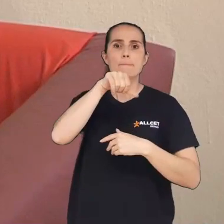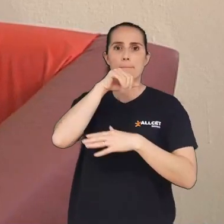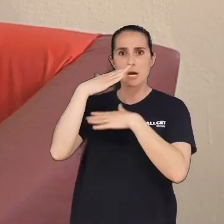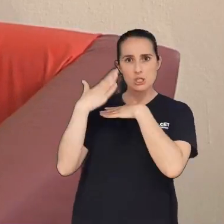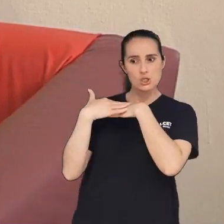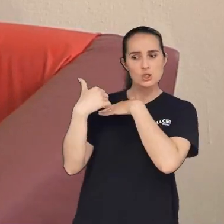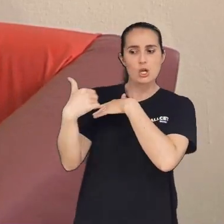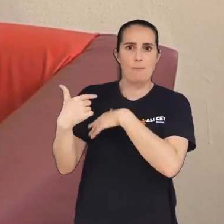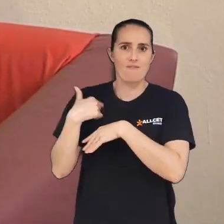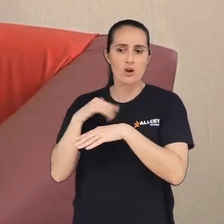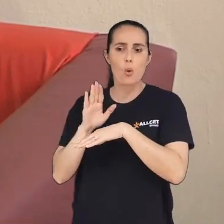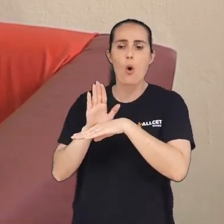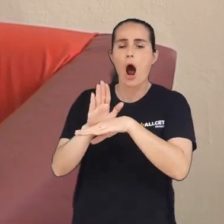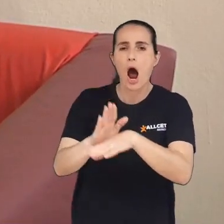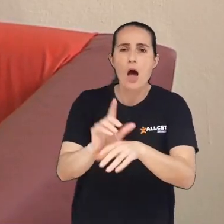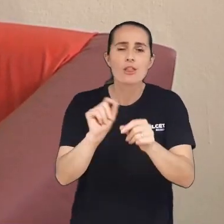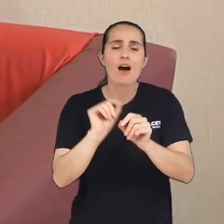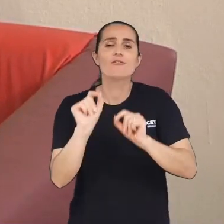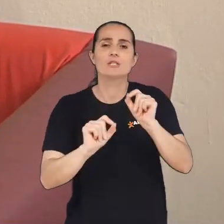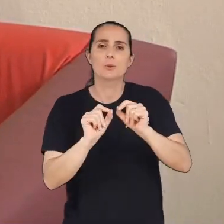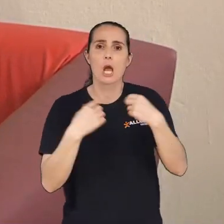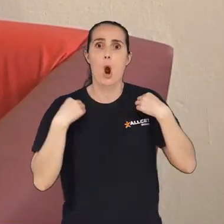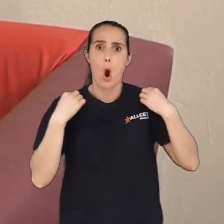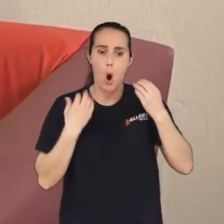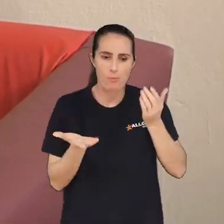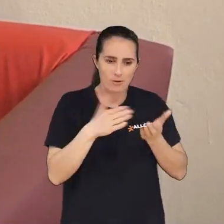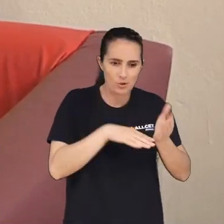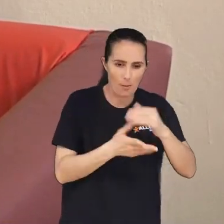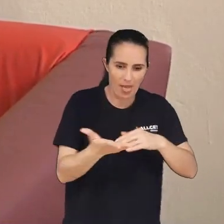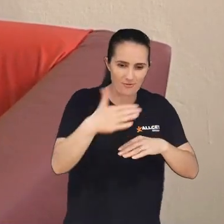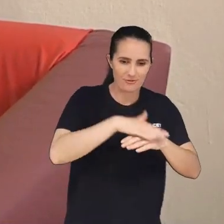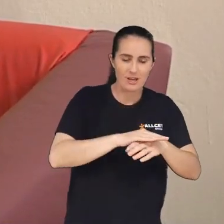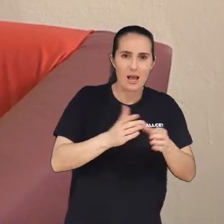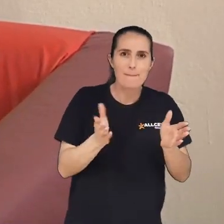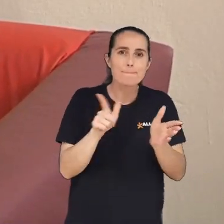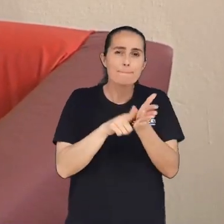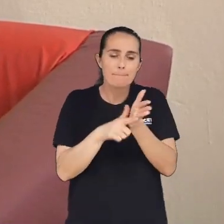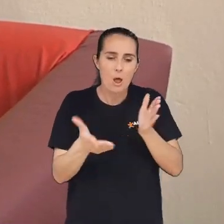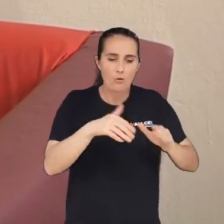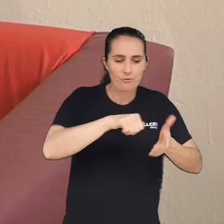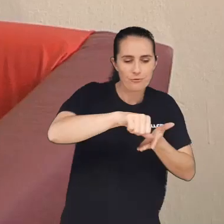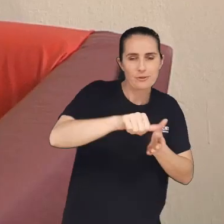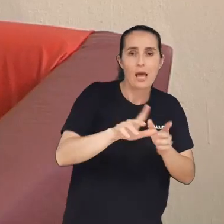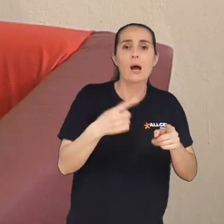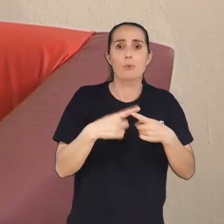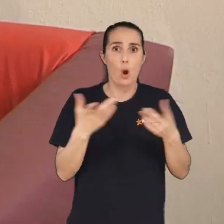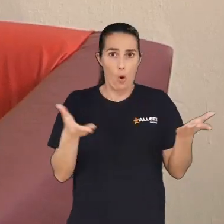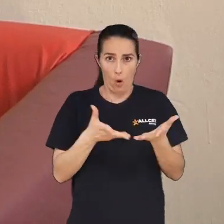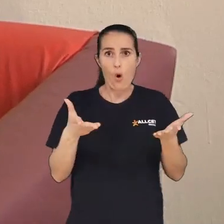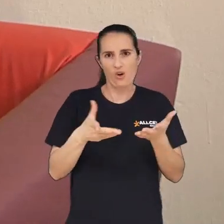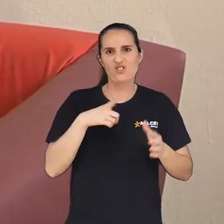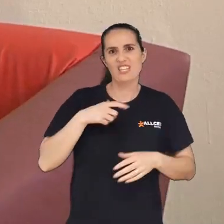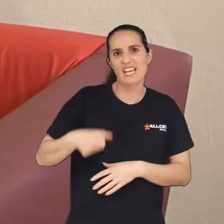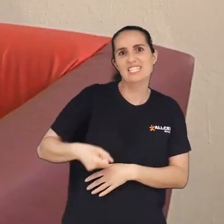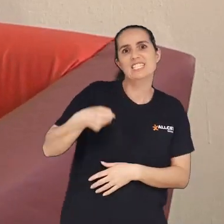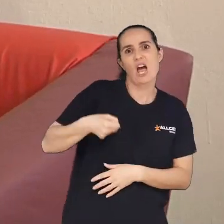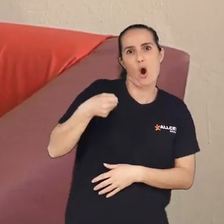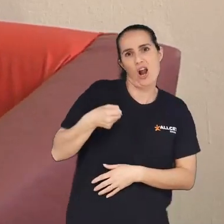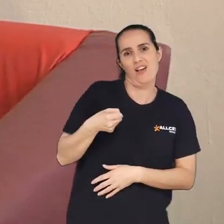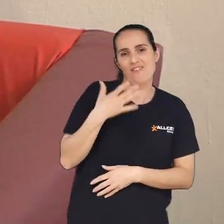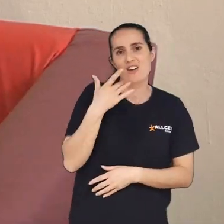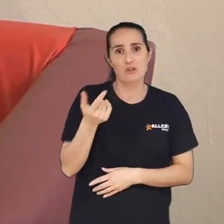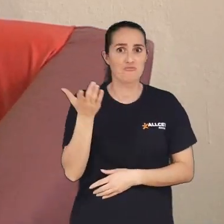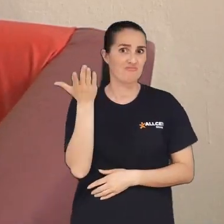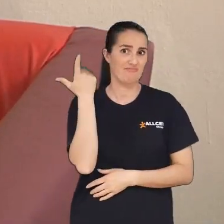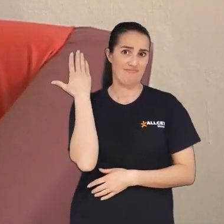para ajudar a fazer o pacote das roupas que eram vendidas. Hoje, a maioria das compras são colocadas em sacolas. Na época